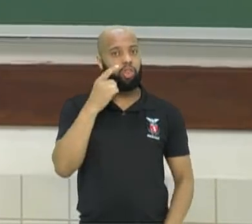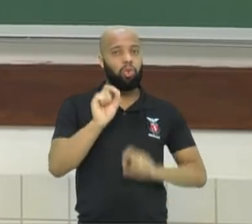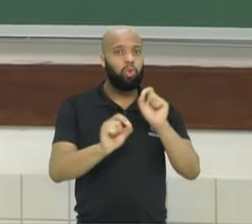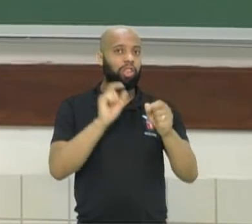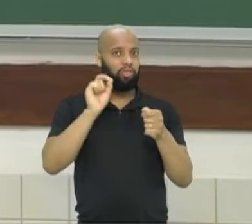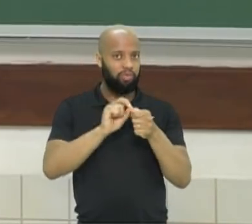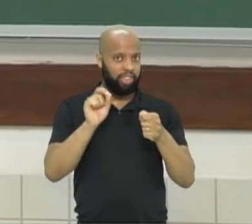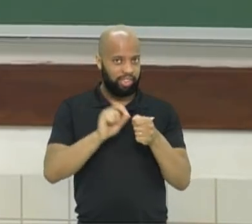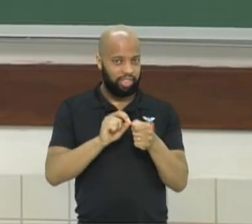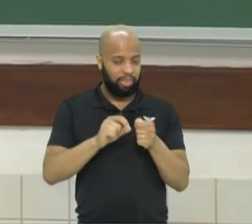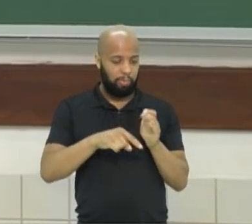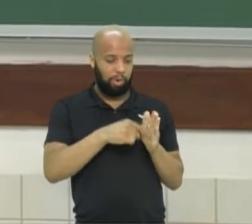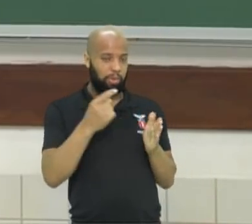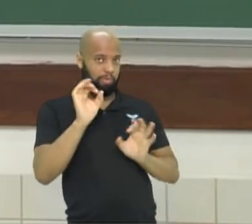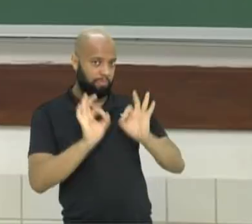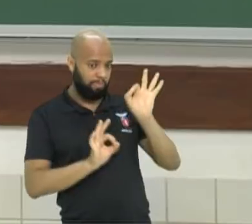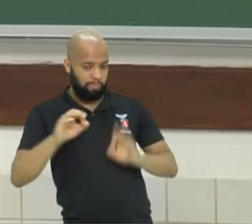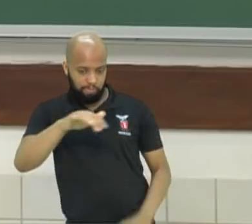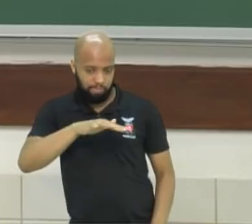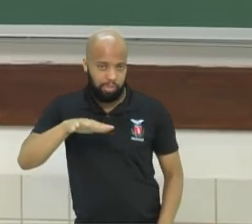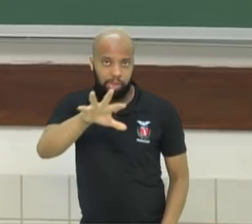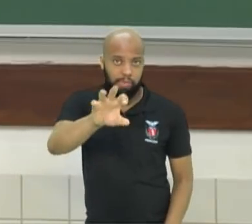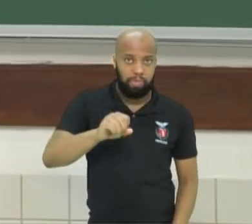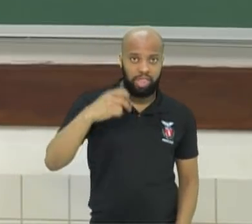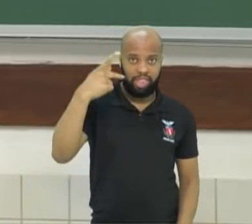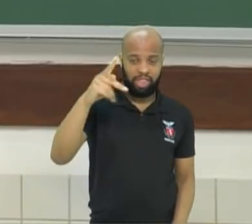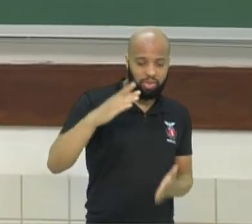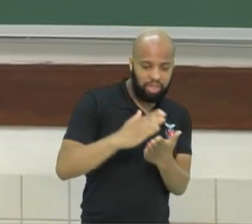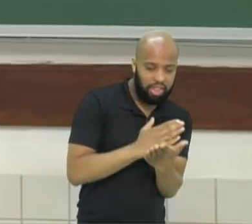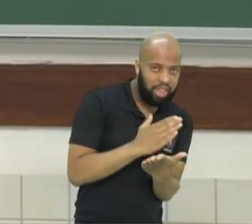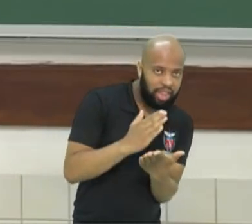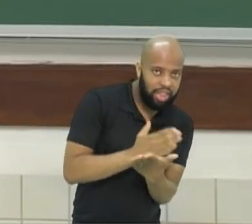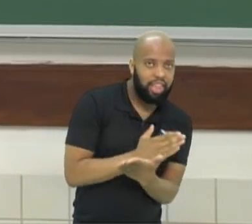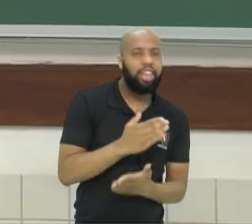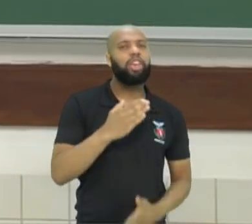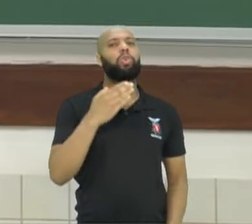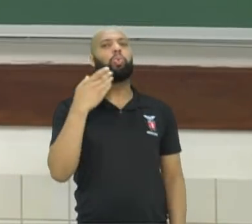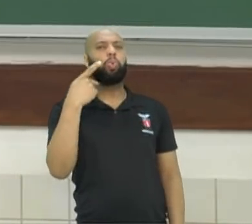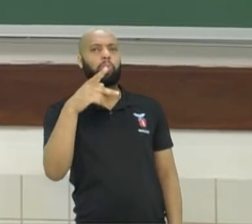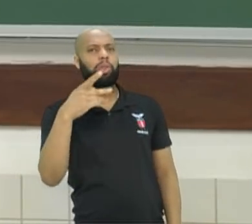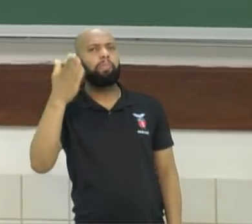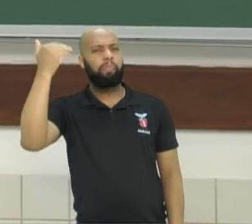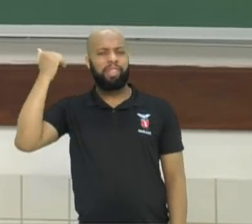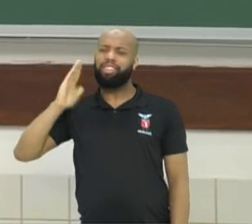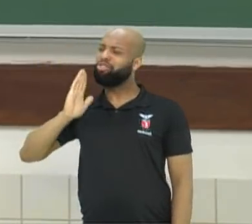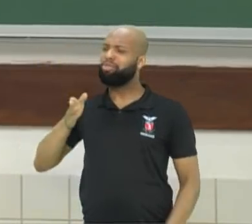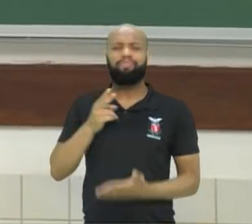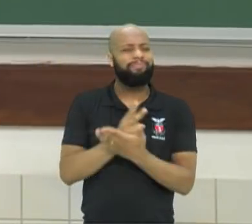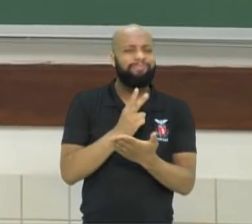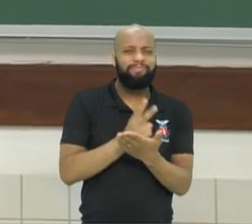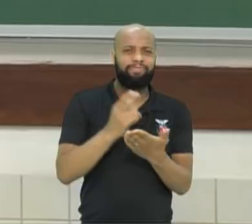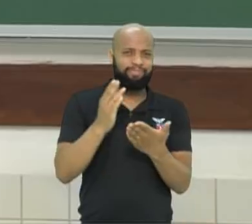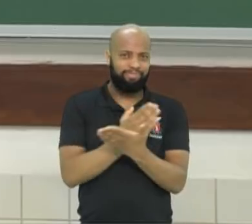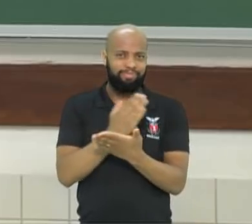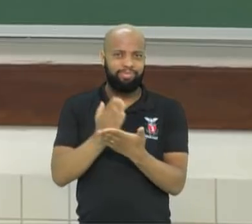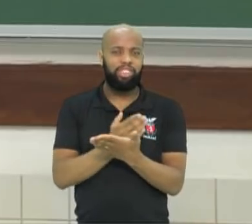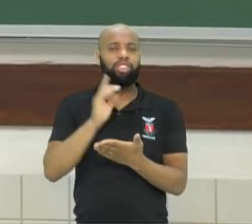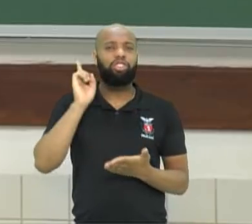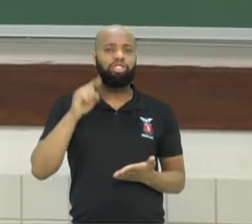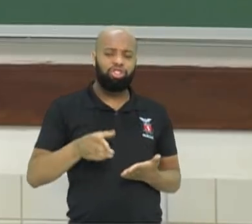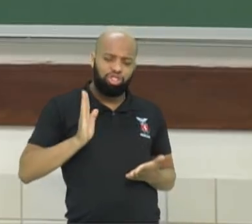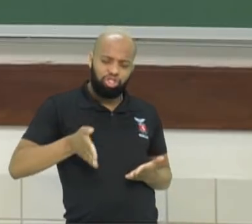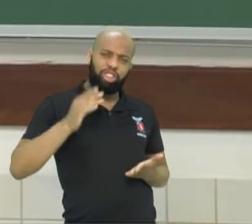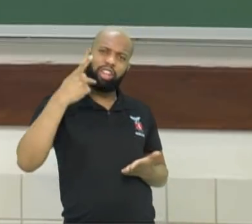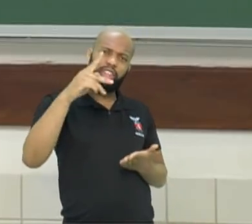fazer? Primeiro organizar o nosso espaço. Pega o teu caderno, aquele lá desde fevereiro, né? Ele já é o teu vocabulário, você